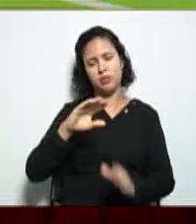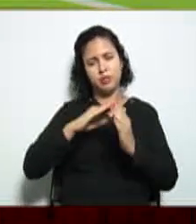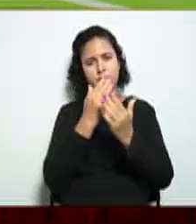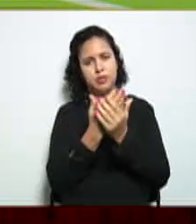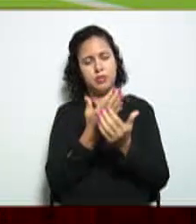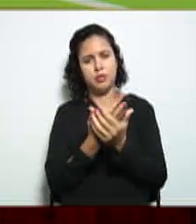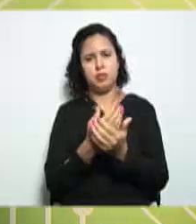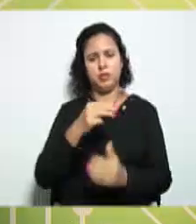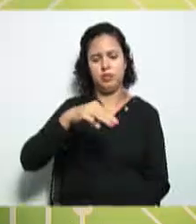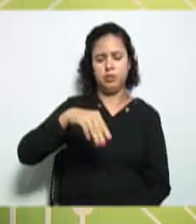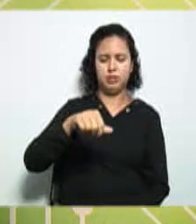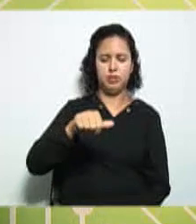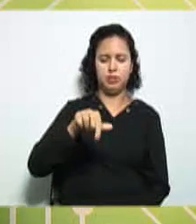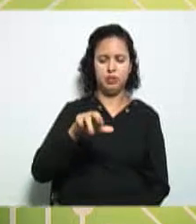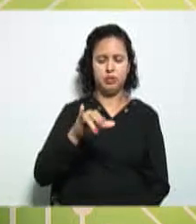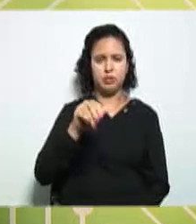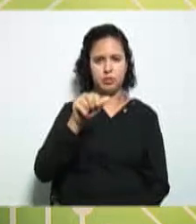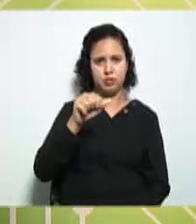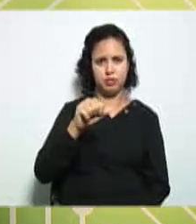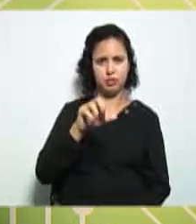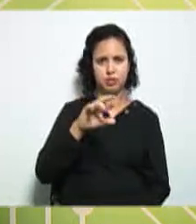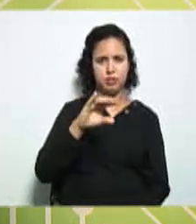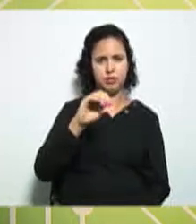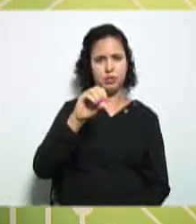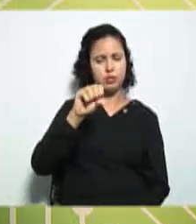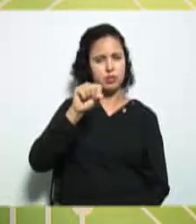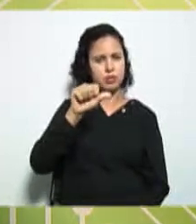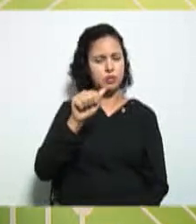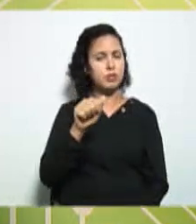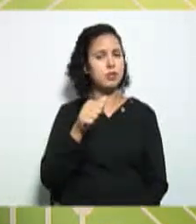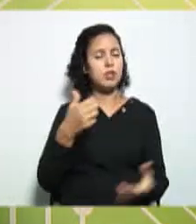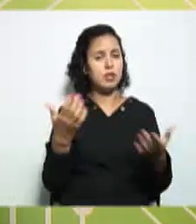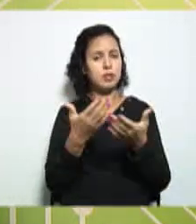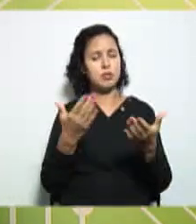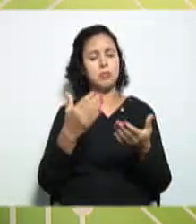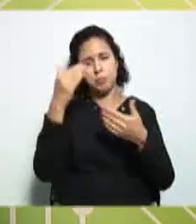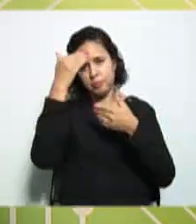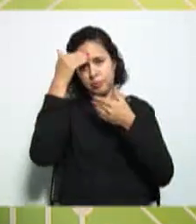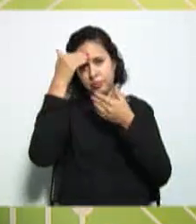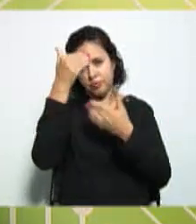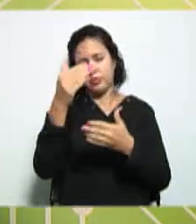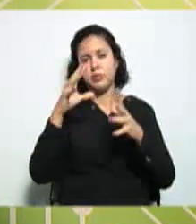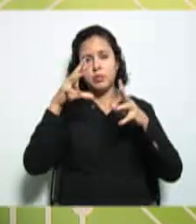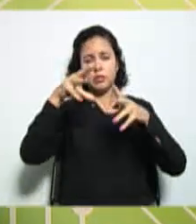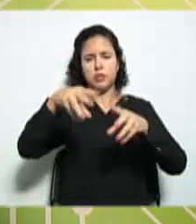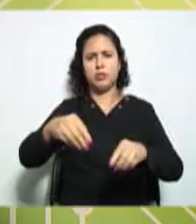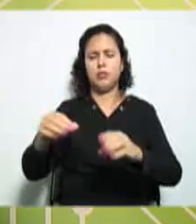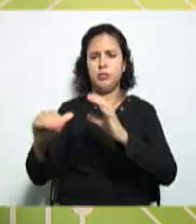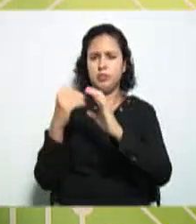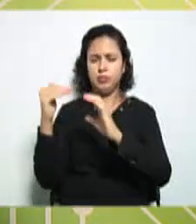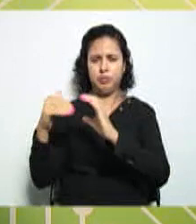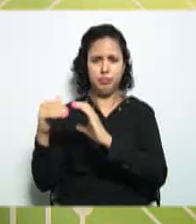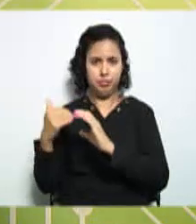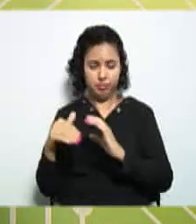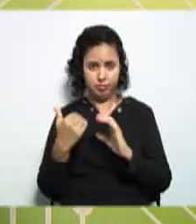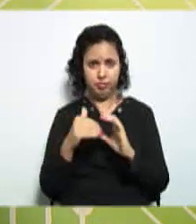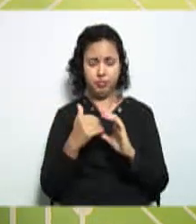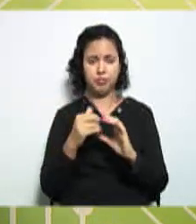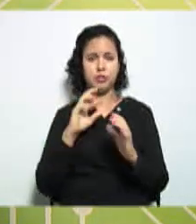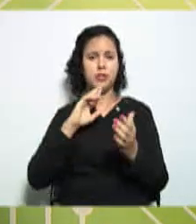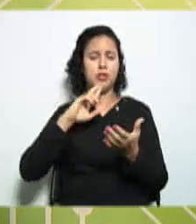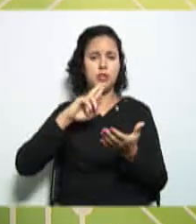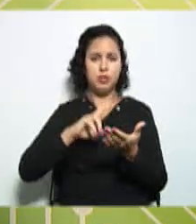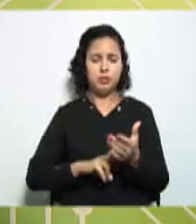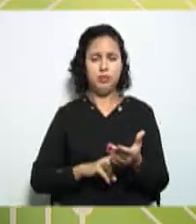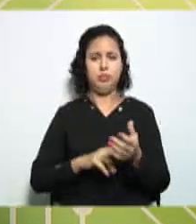Então, agora falando nas competências, né? Nós agradecemos a contribuição de vocês. Todas essas